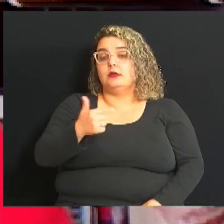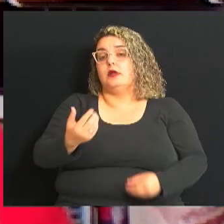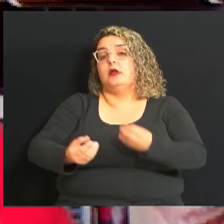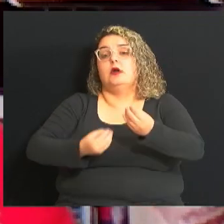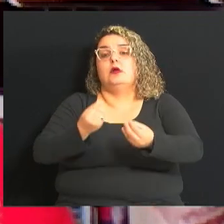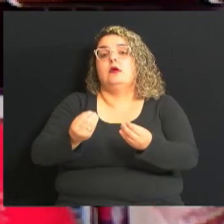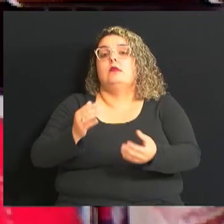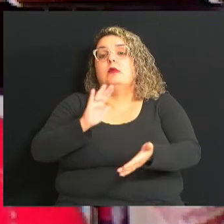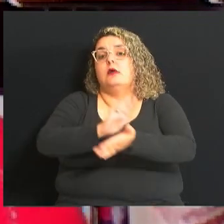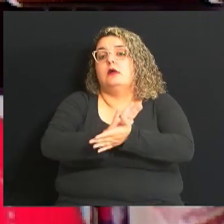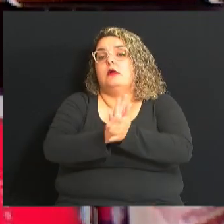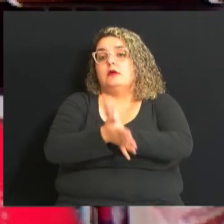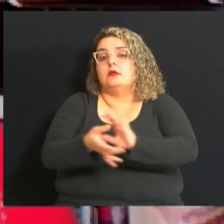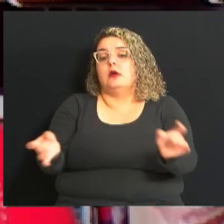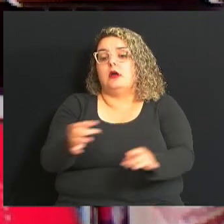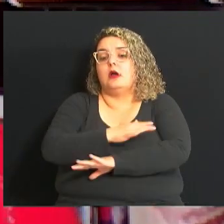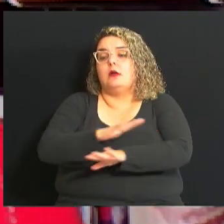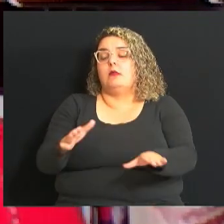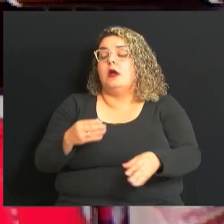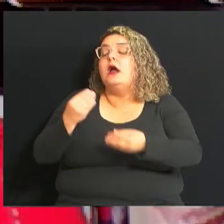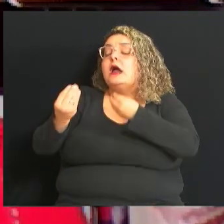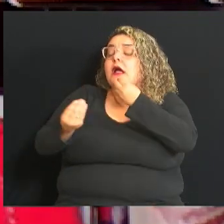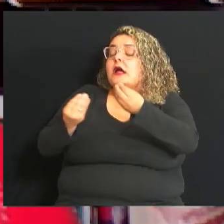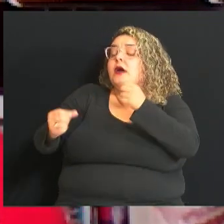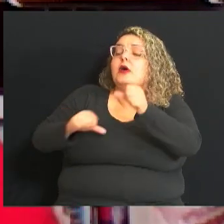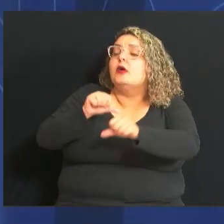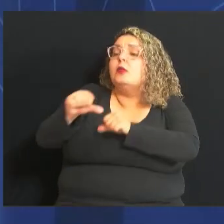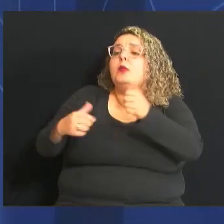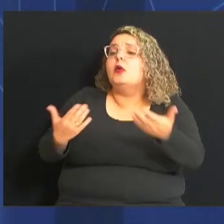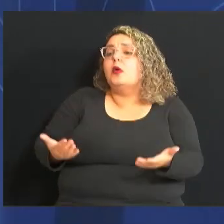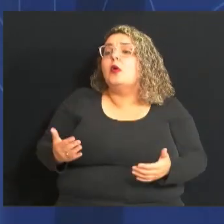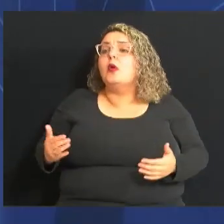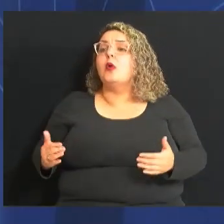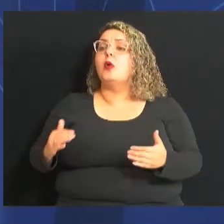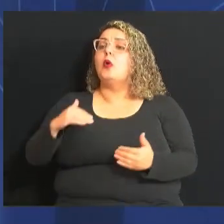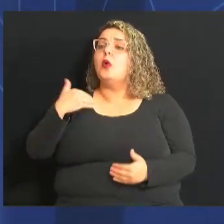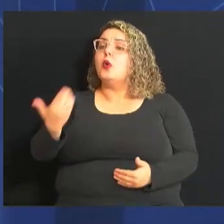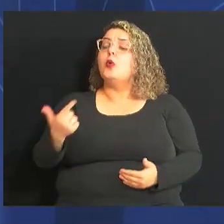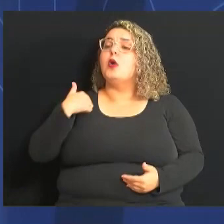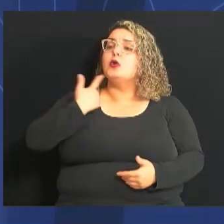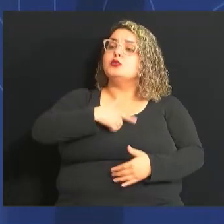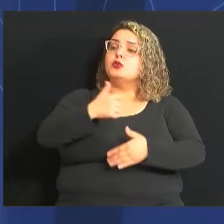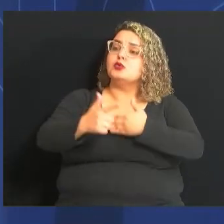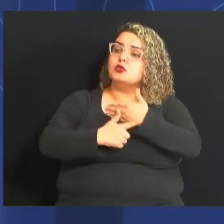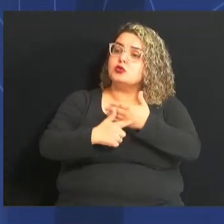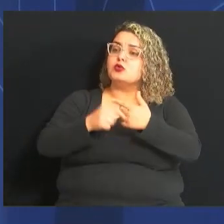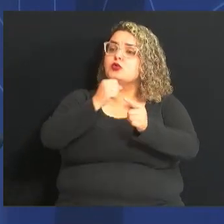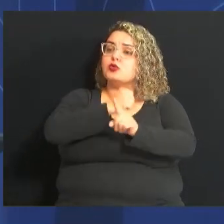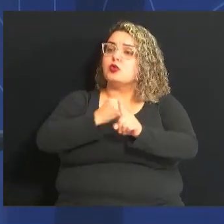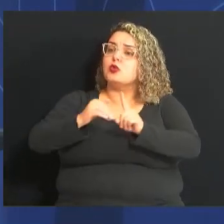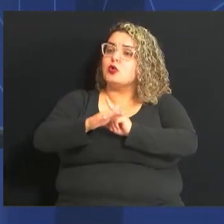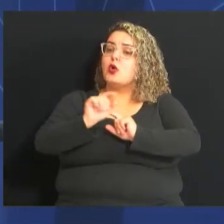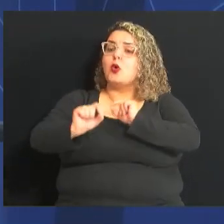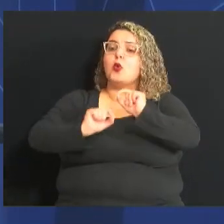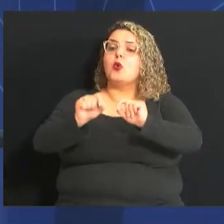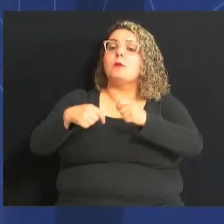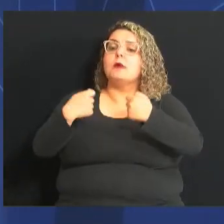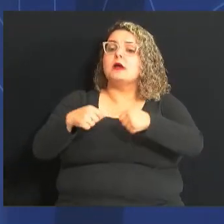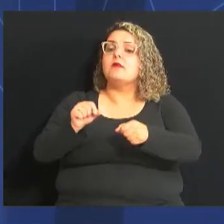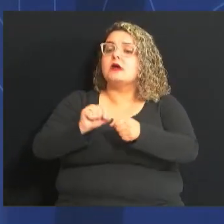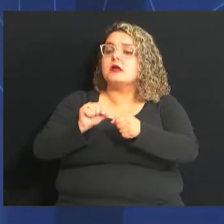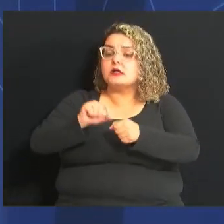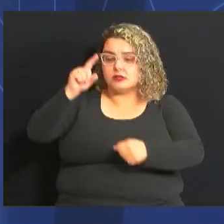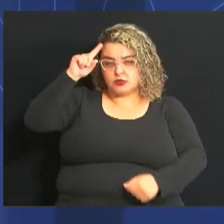combater. E como que a gente muda essa situação, então? Qual que é o nosso papel como sociedade? O que a gente precisa fazer no dia a